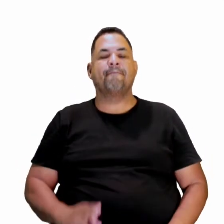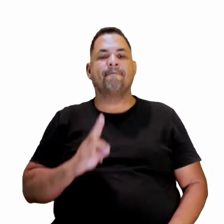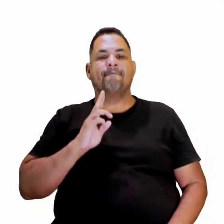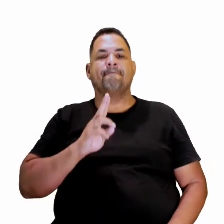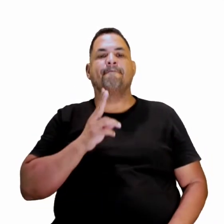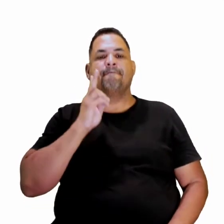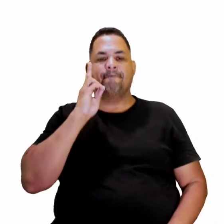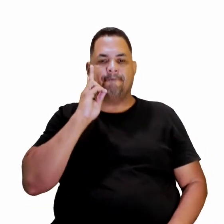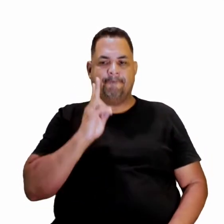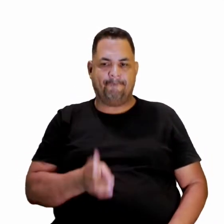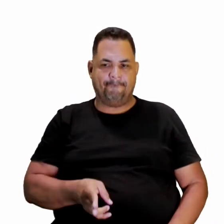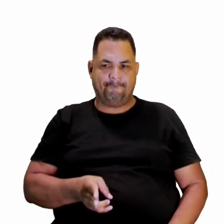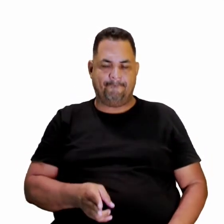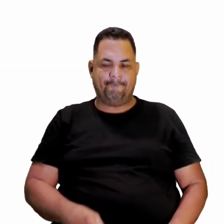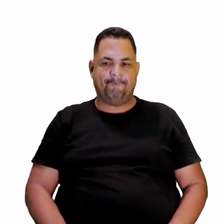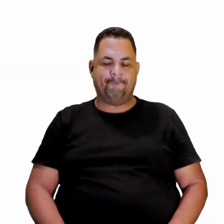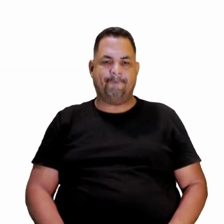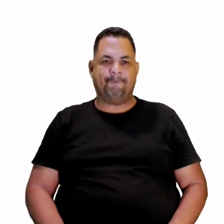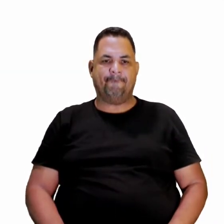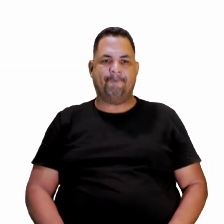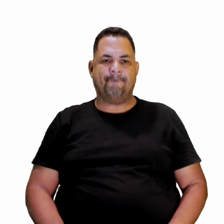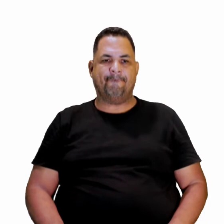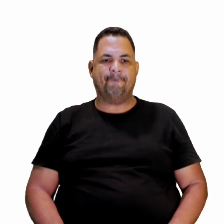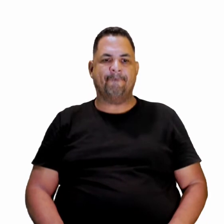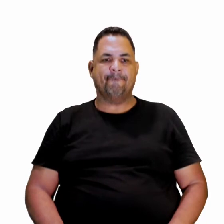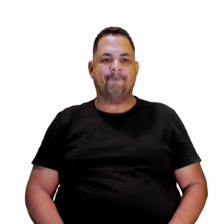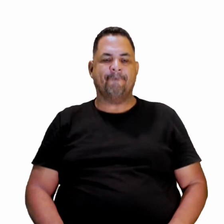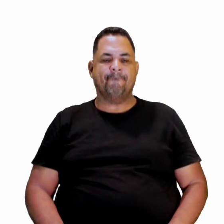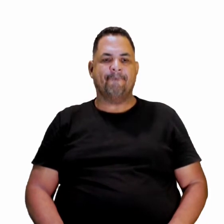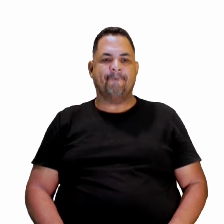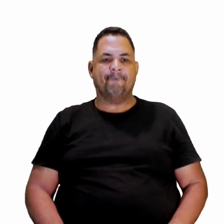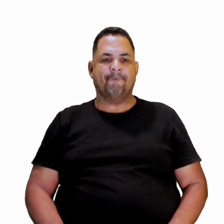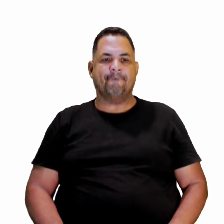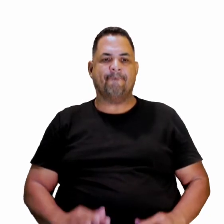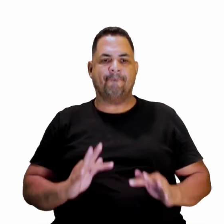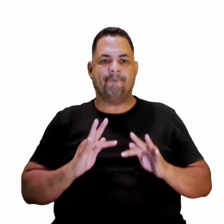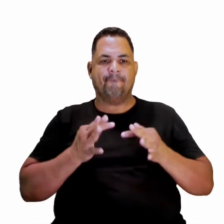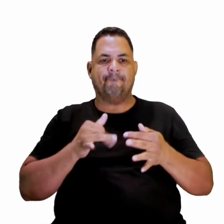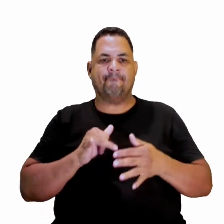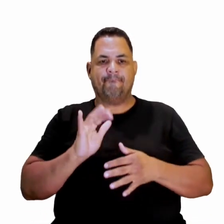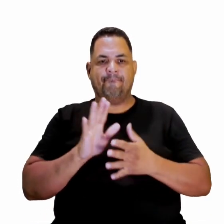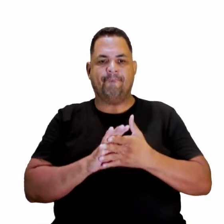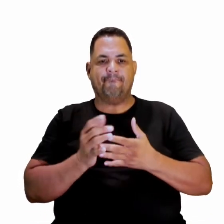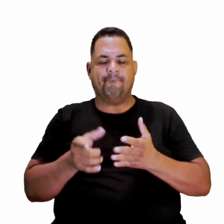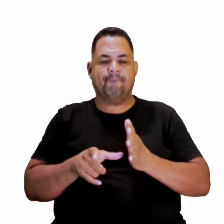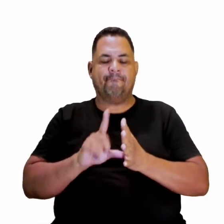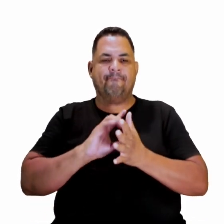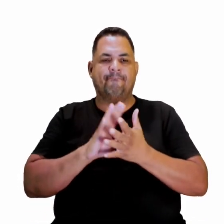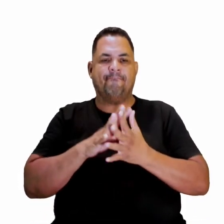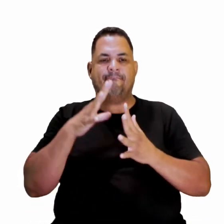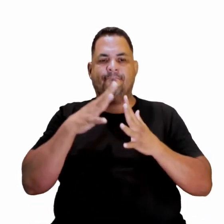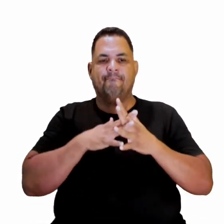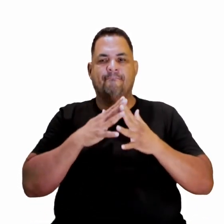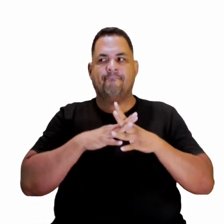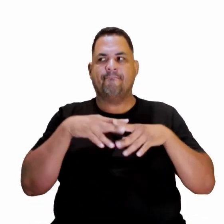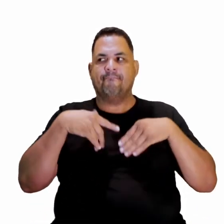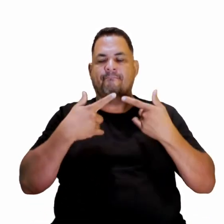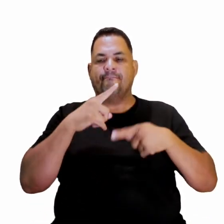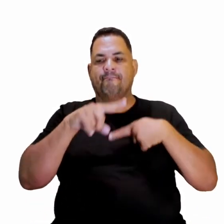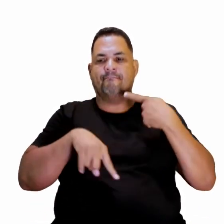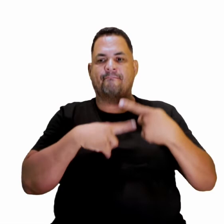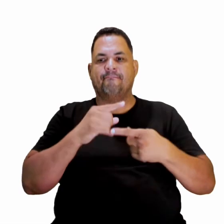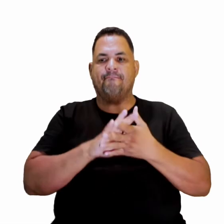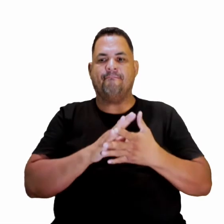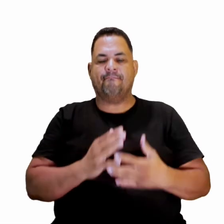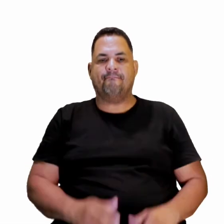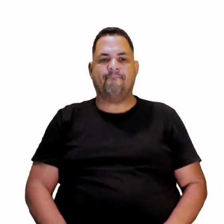continuar da mesma forma. Só funciona para verbos terminados com Y precedido de consoante, quando ele vem depois de